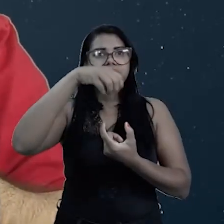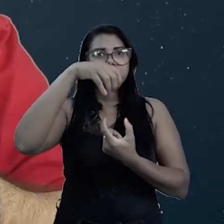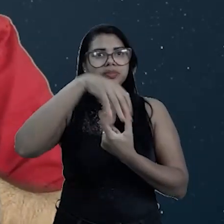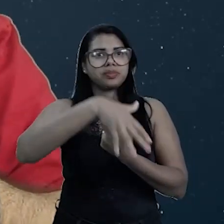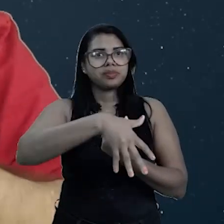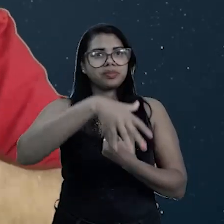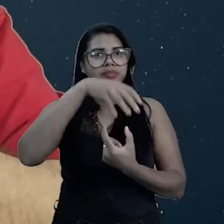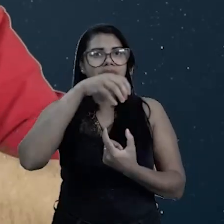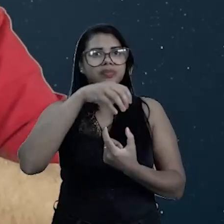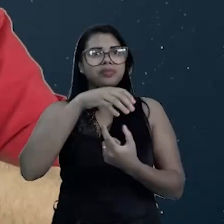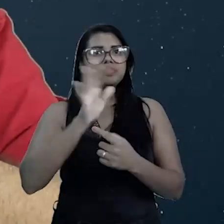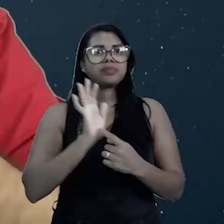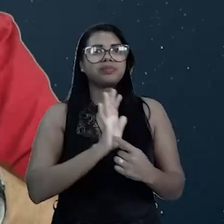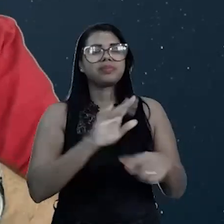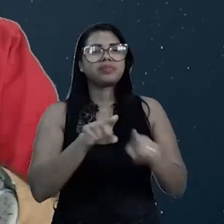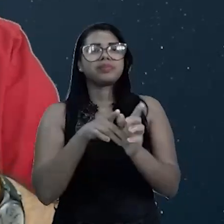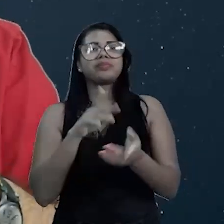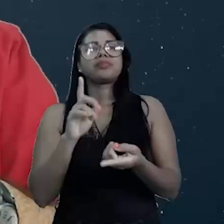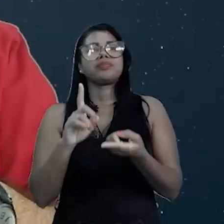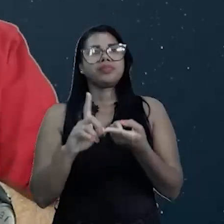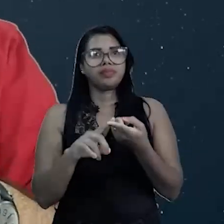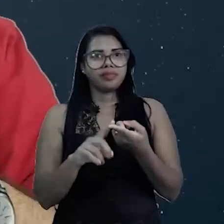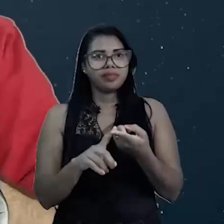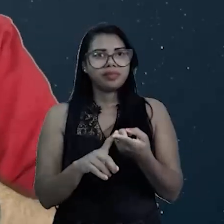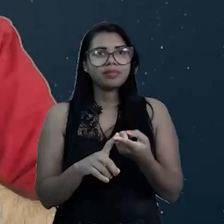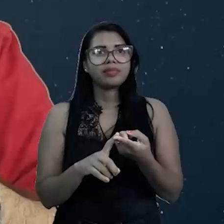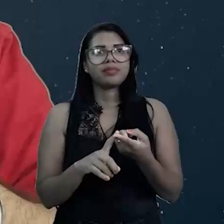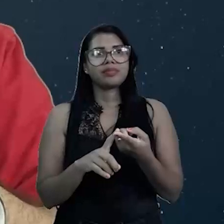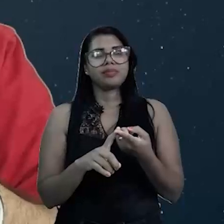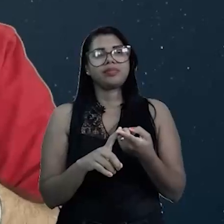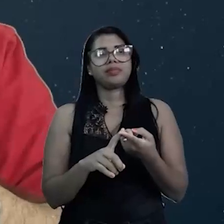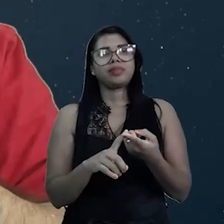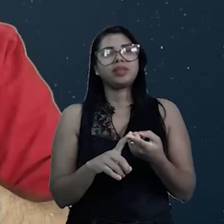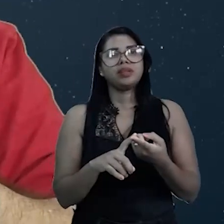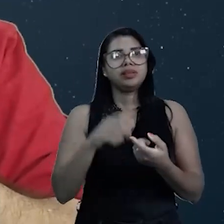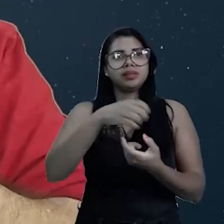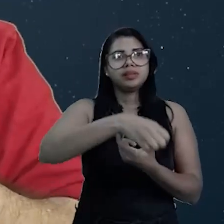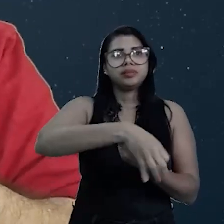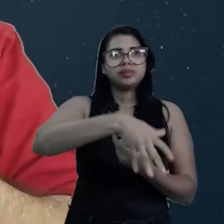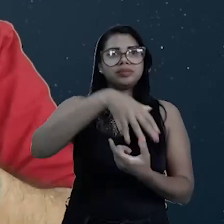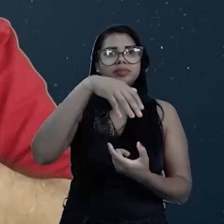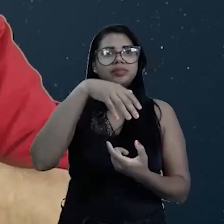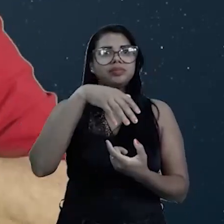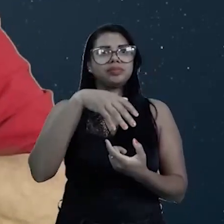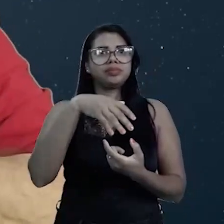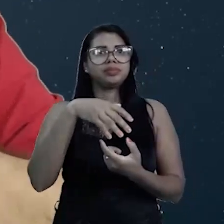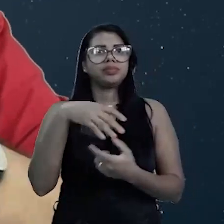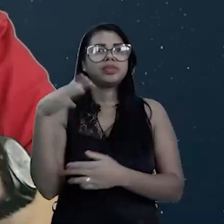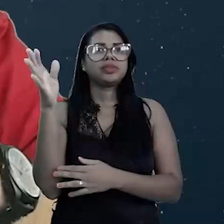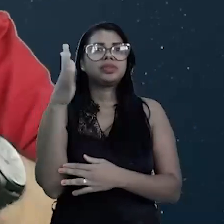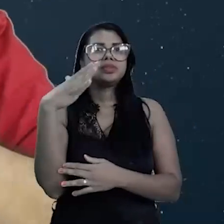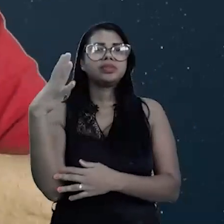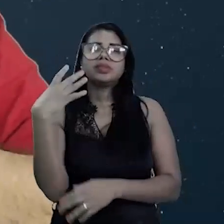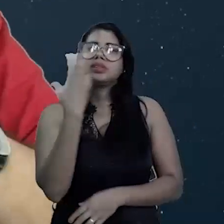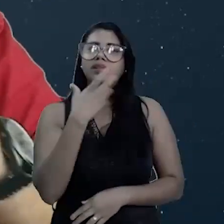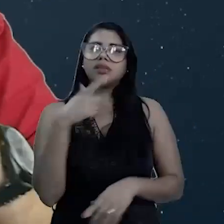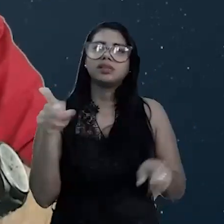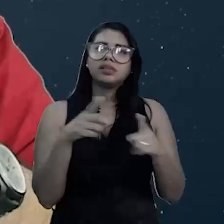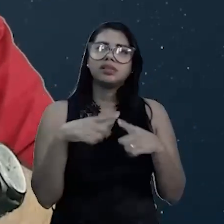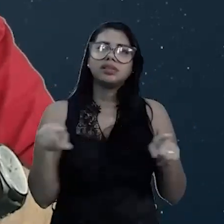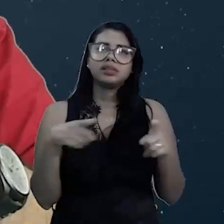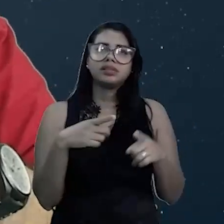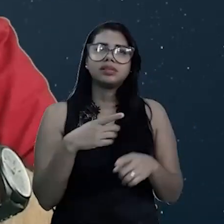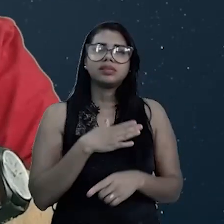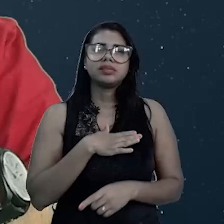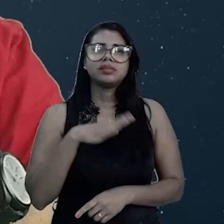construção, né, ela é também chamada de inversão. O hino nacional, boa parte do hino nacional, ele é escrito na ordem do quê?